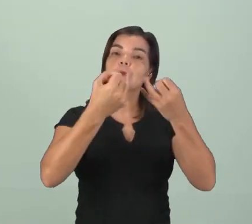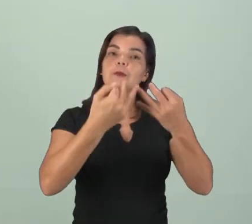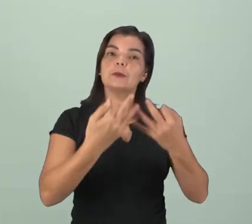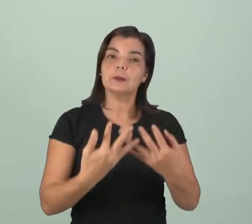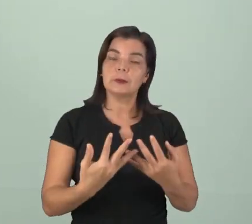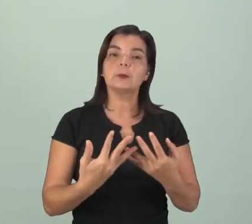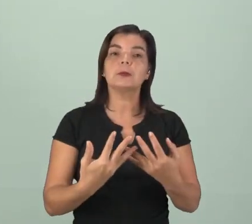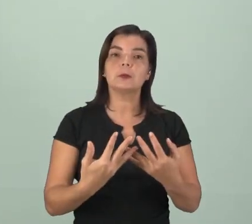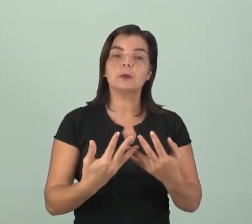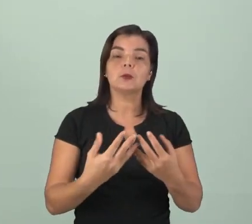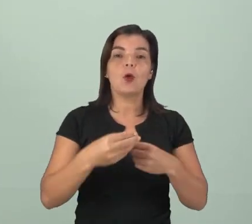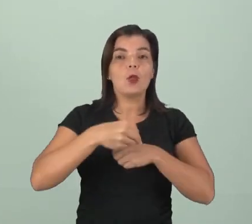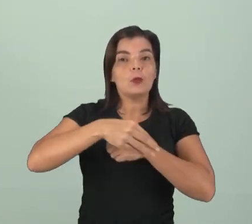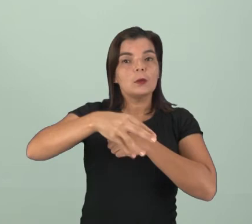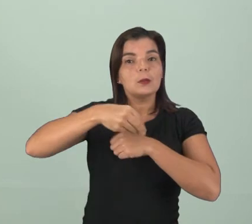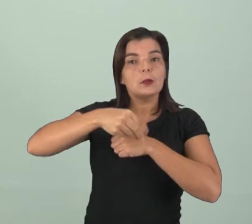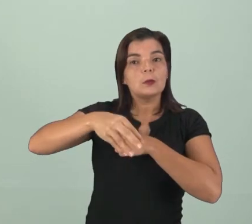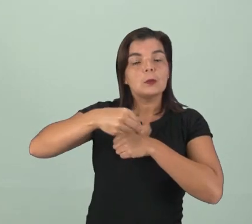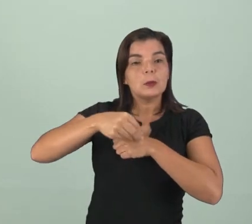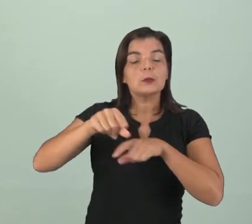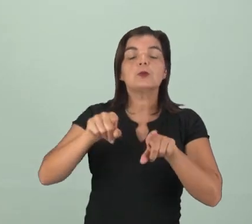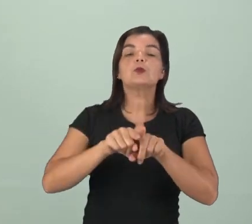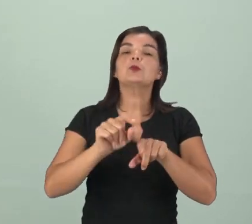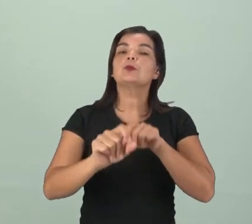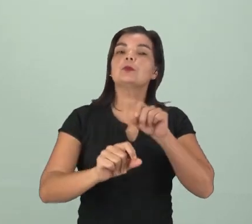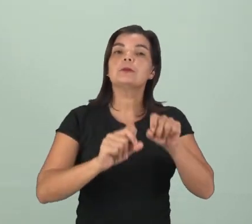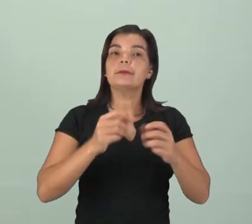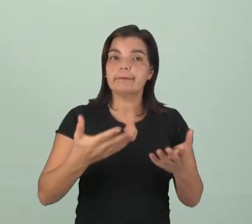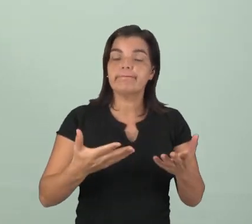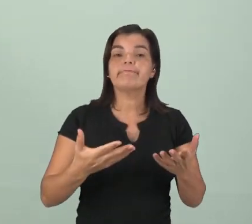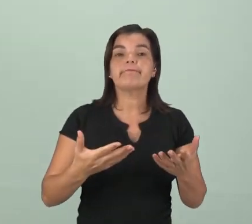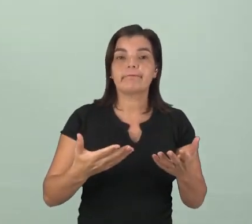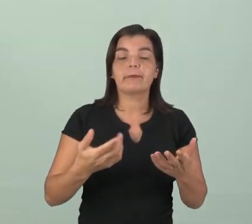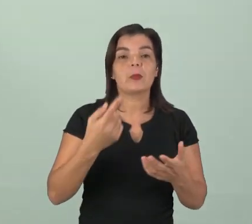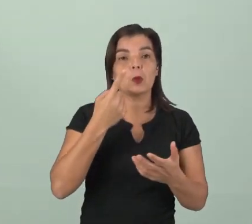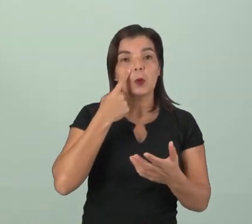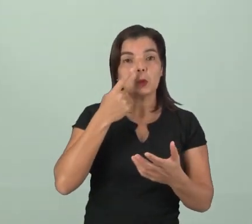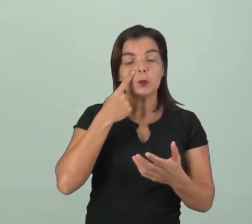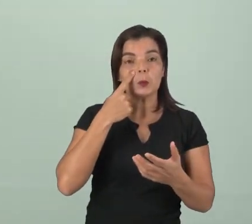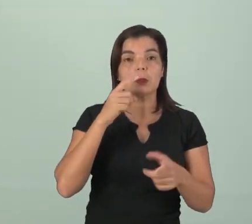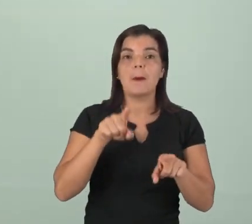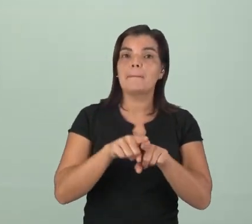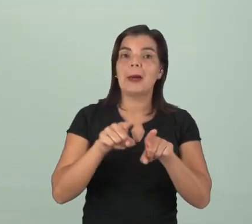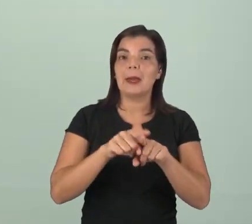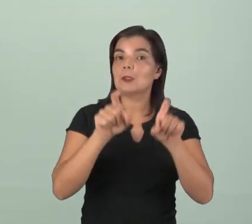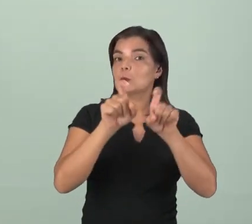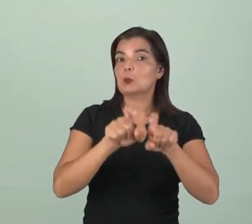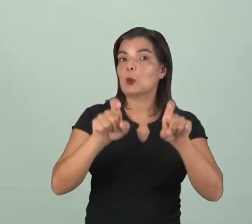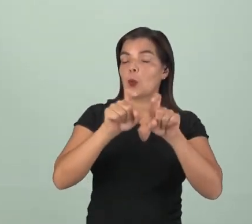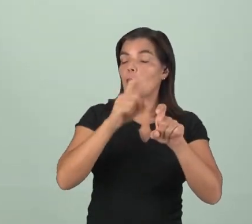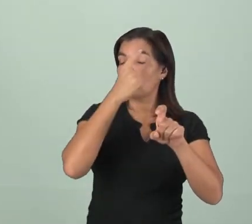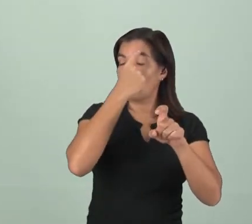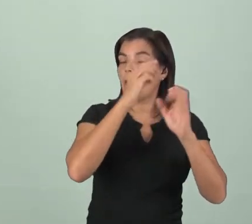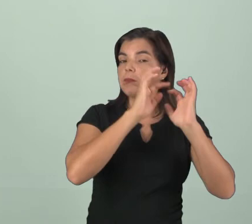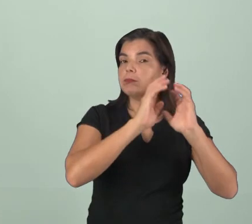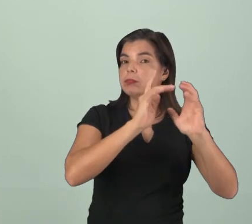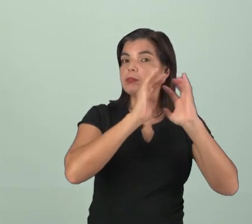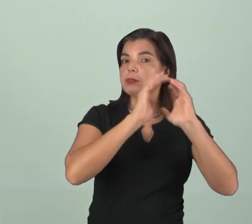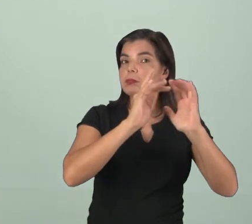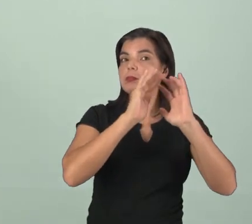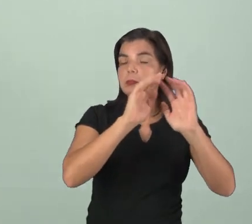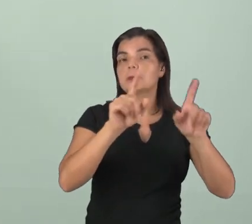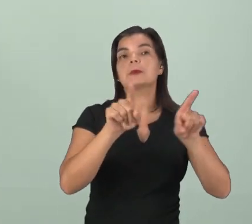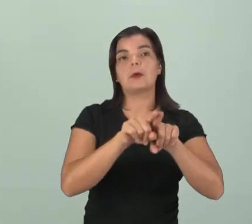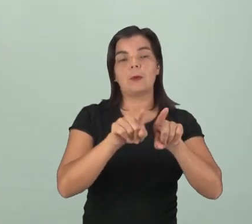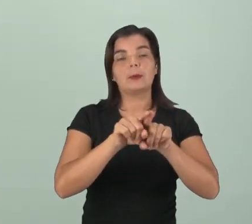narrado, retransmitir aquilo numa forma como se fosse um software do cérebro, não é o software da